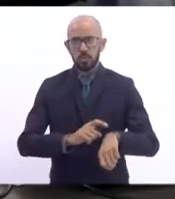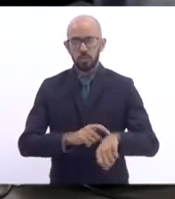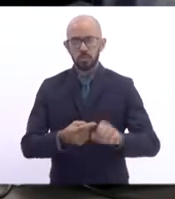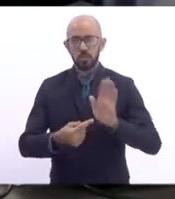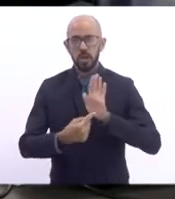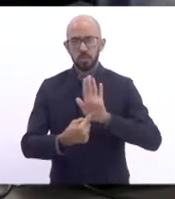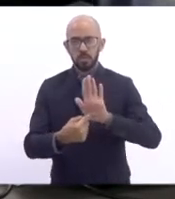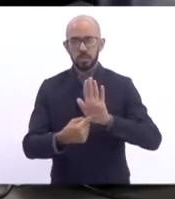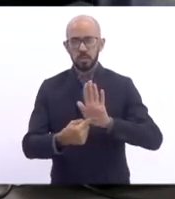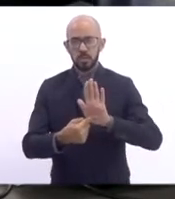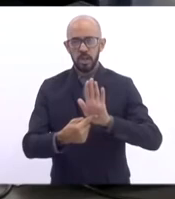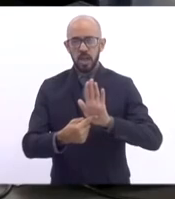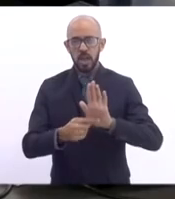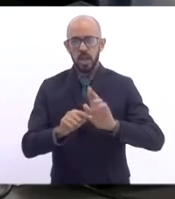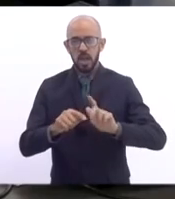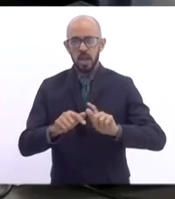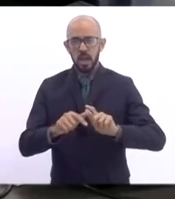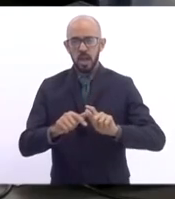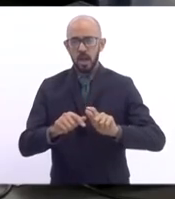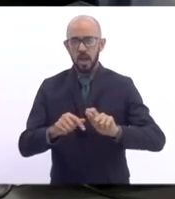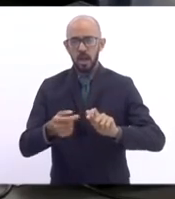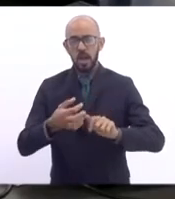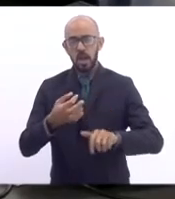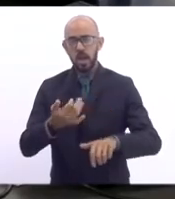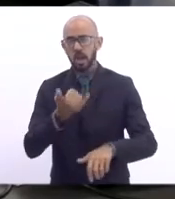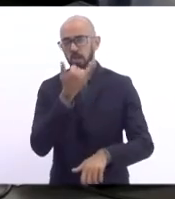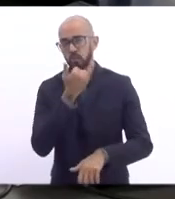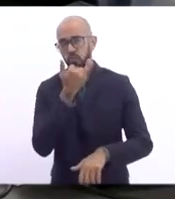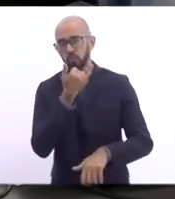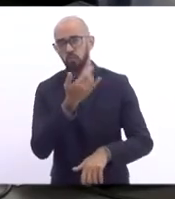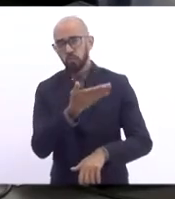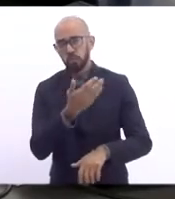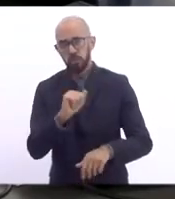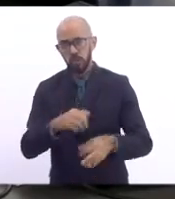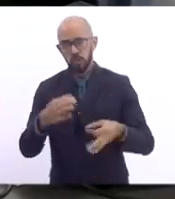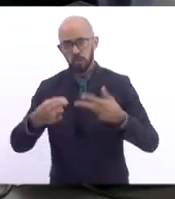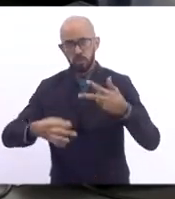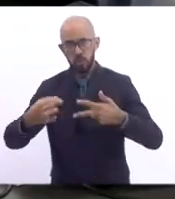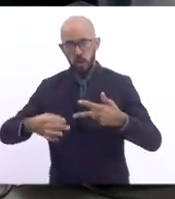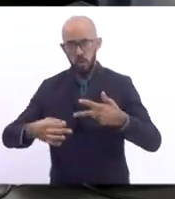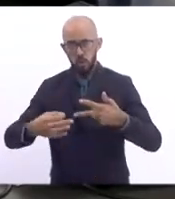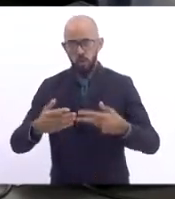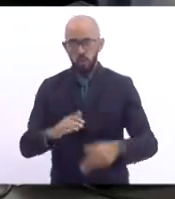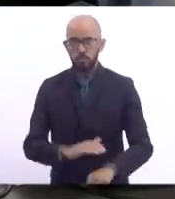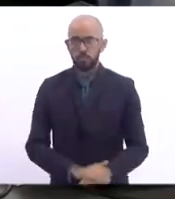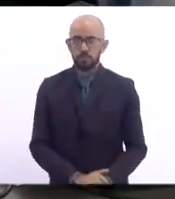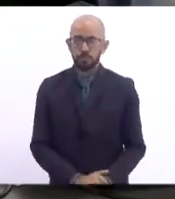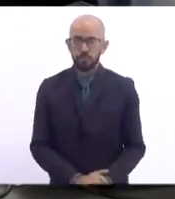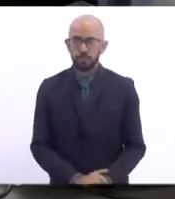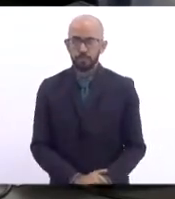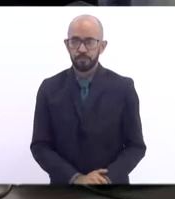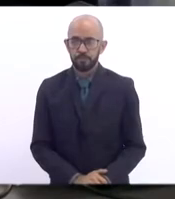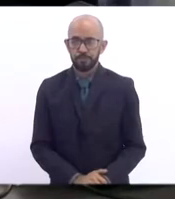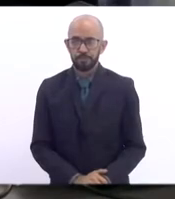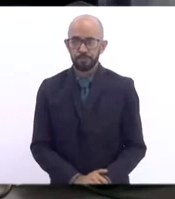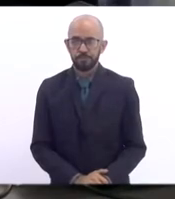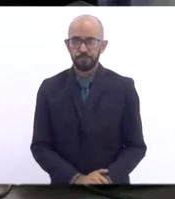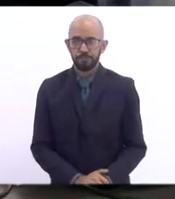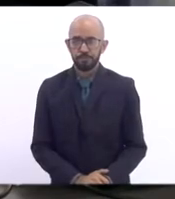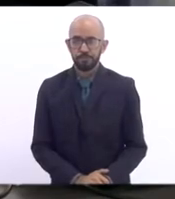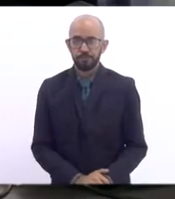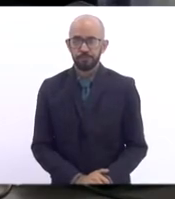defesa em relação a notificação do tribunal Essa é a próxima inspeção